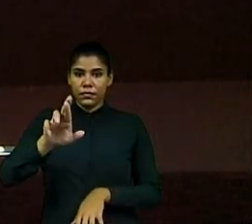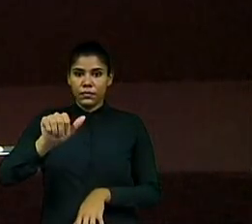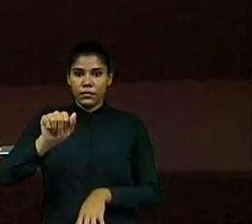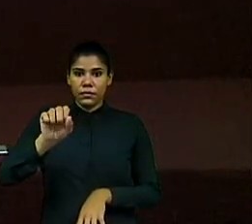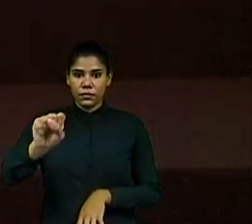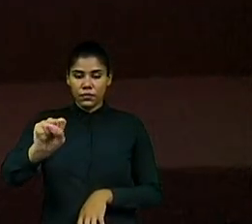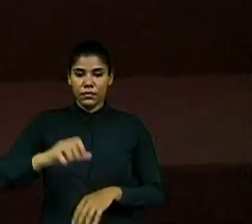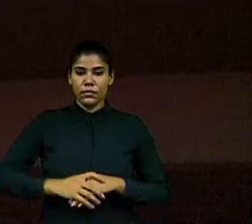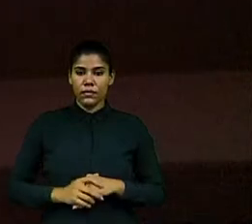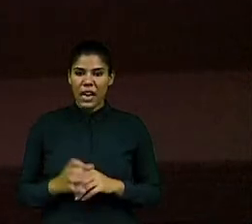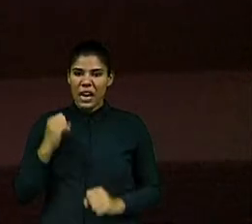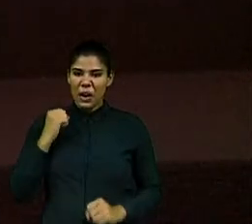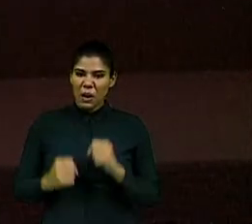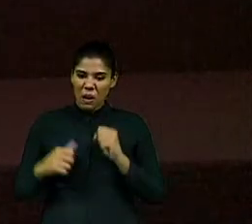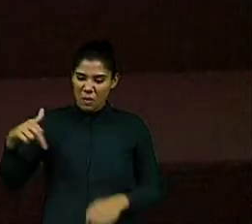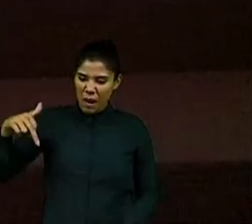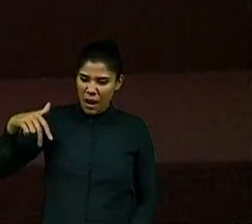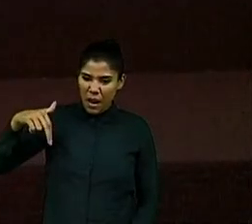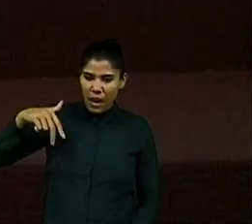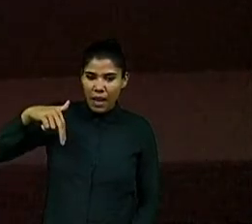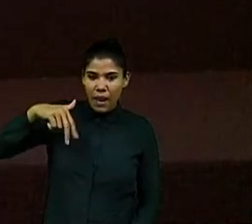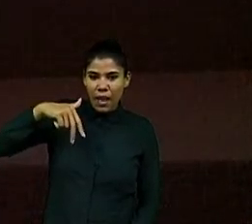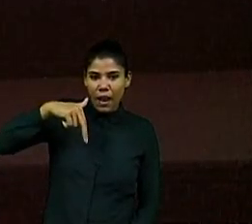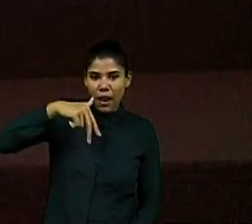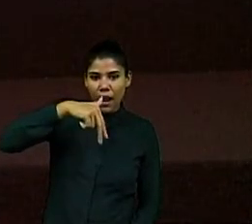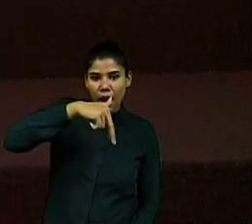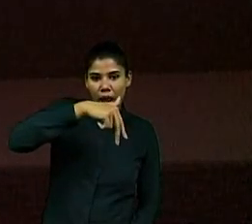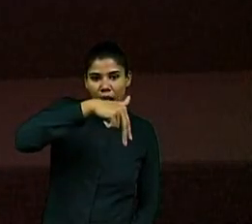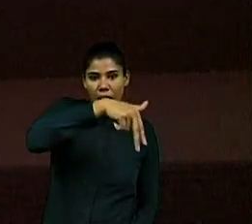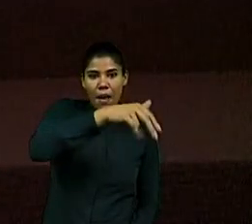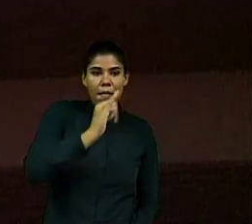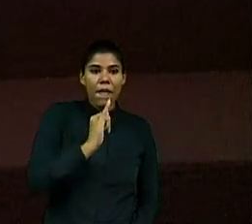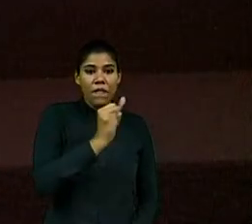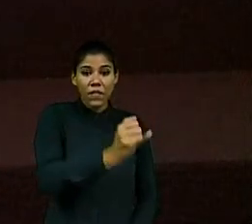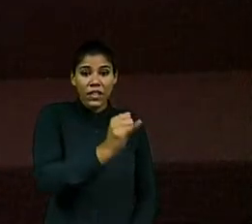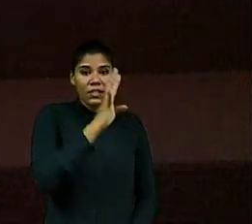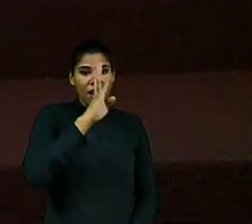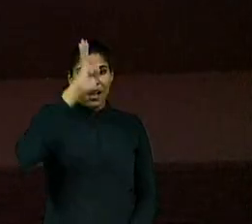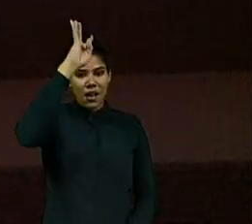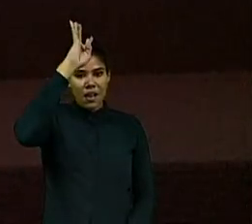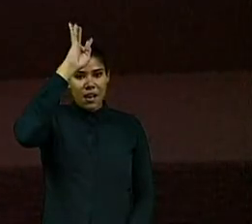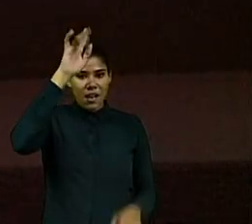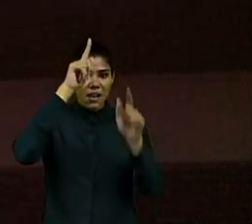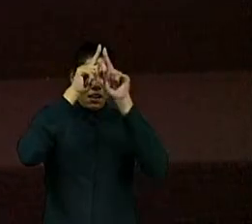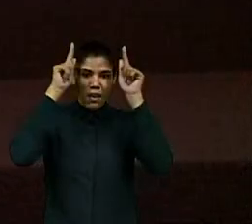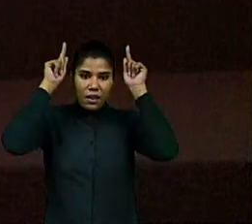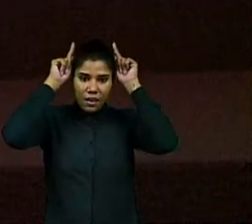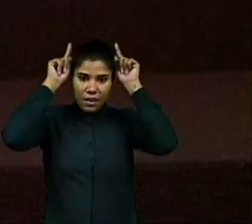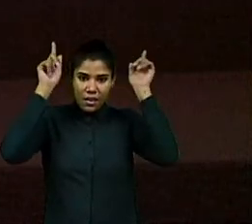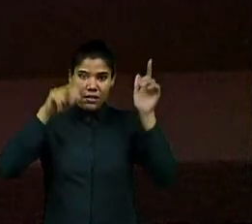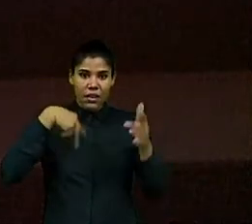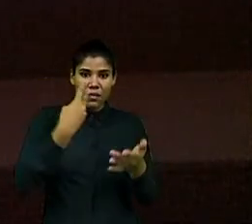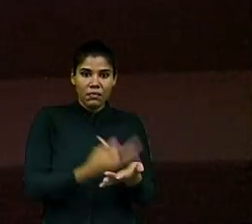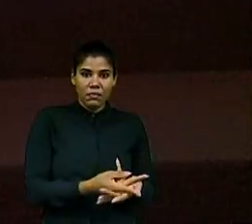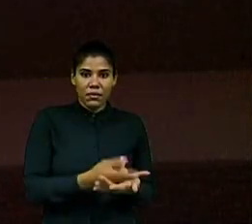toda essa prata essa planície avisada e morrido